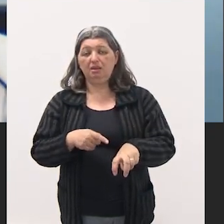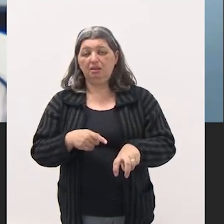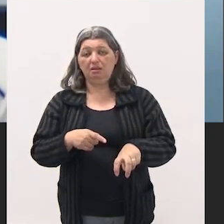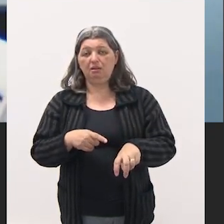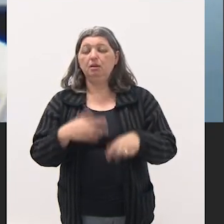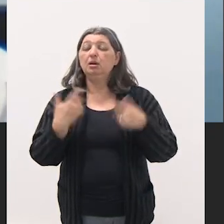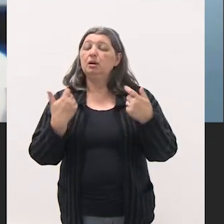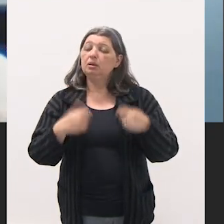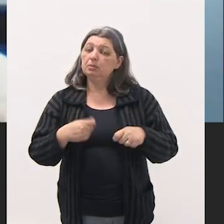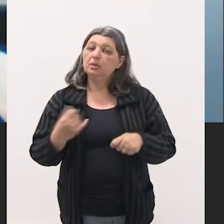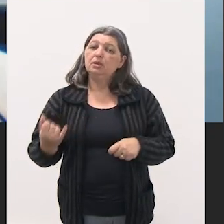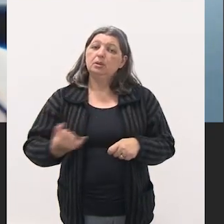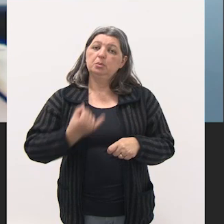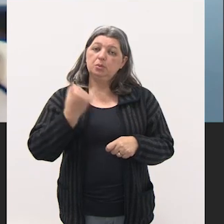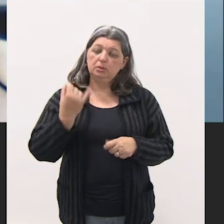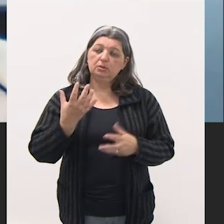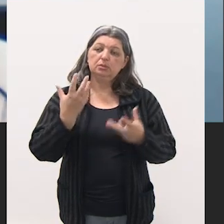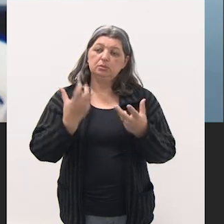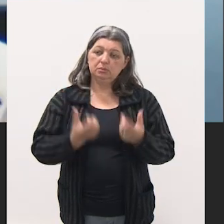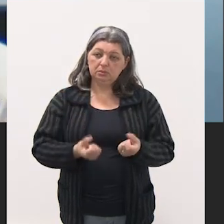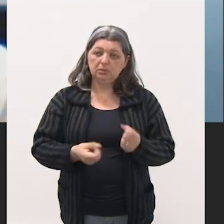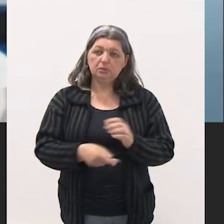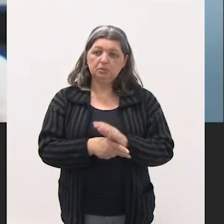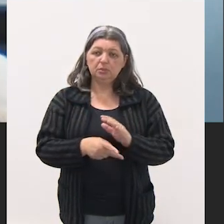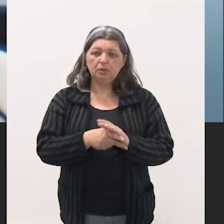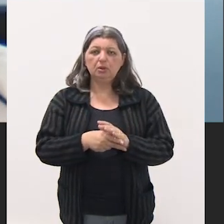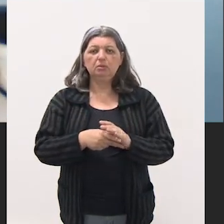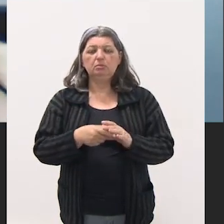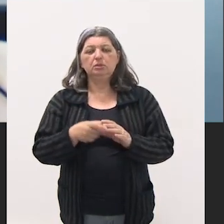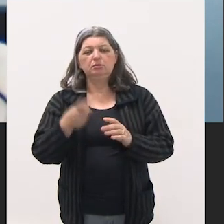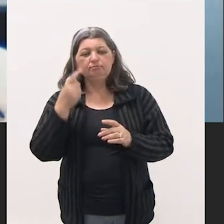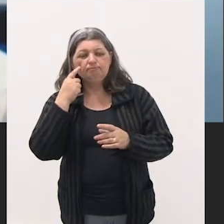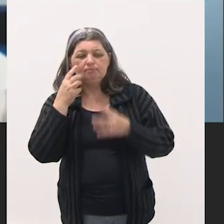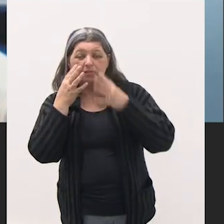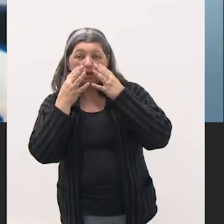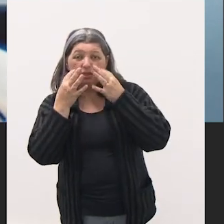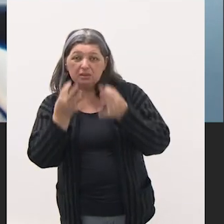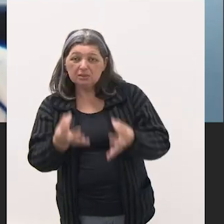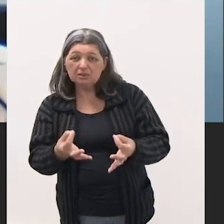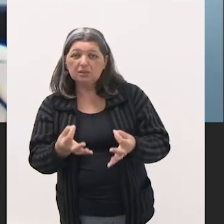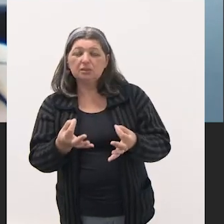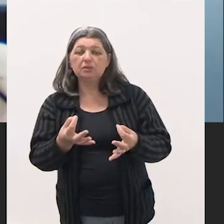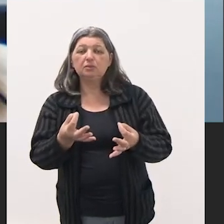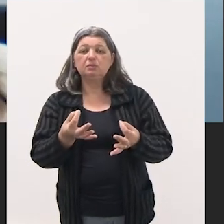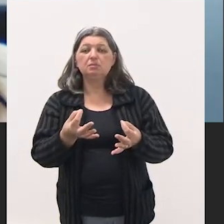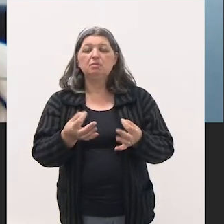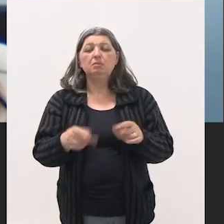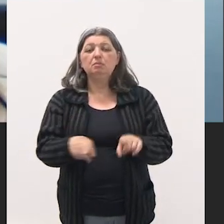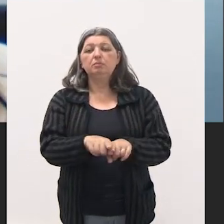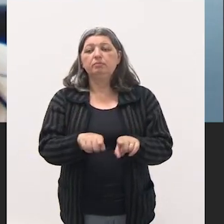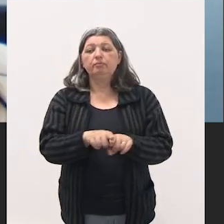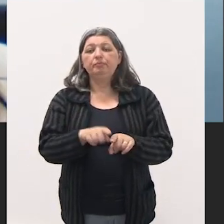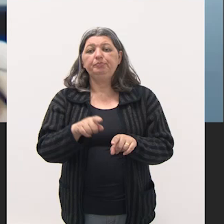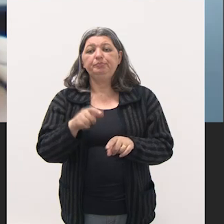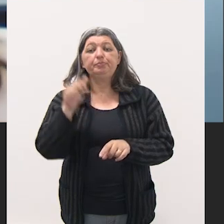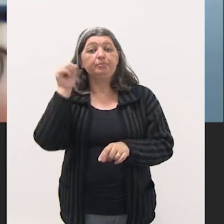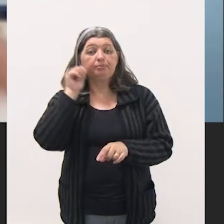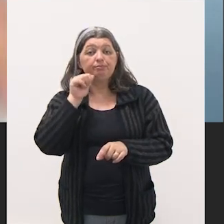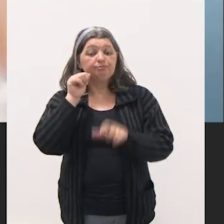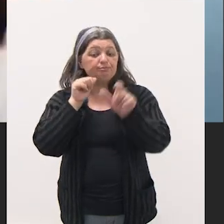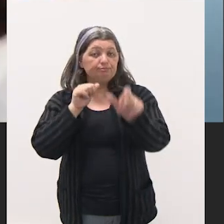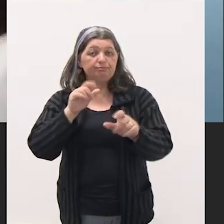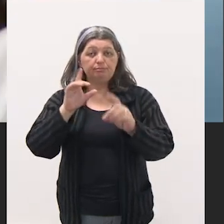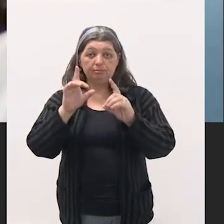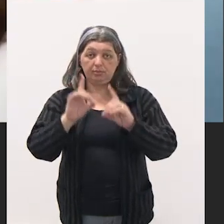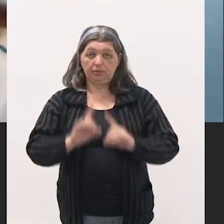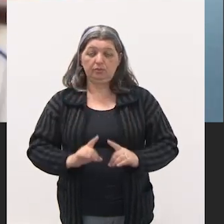acolhimento, atender com os olhos e com os ouvidos, com olhos atentos, com ouvidos atentos, para essa mulher, porque a hora